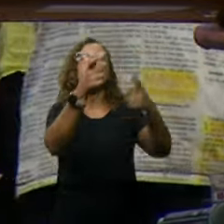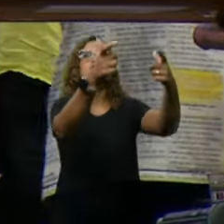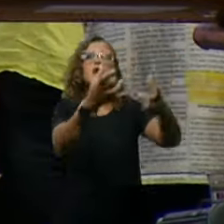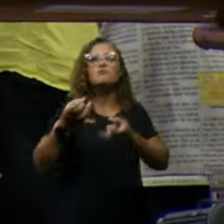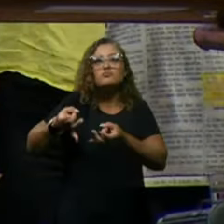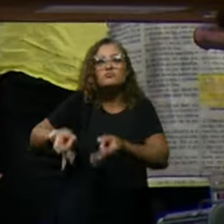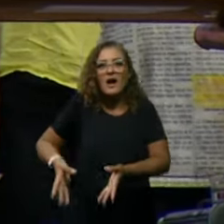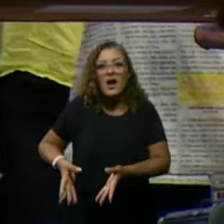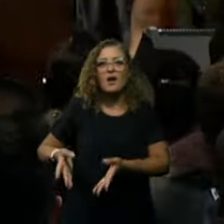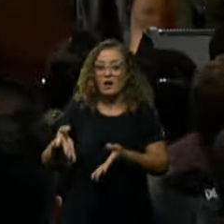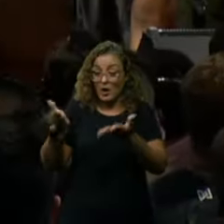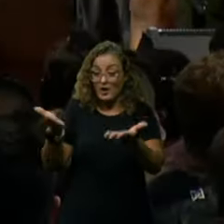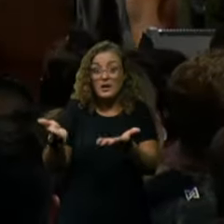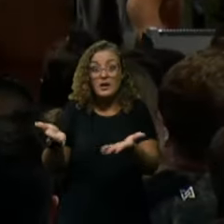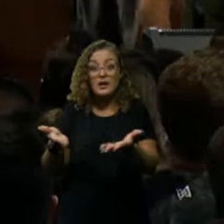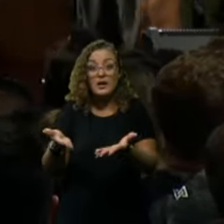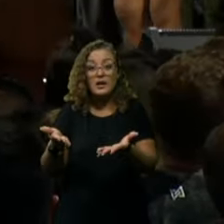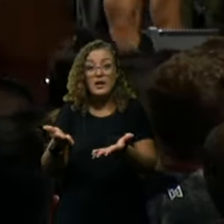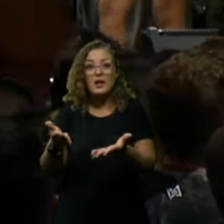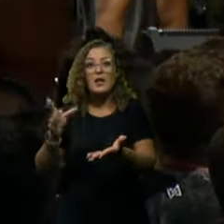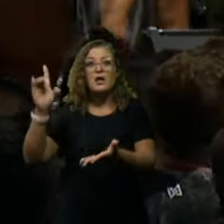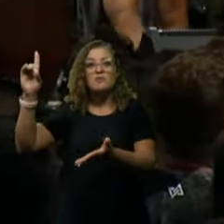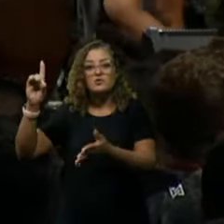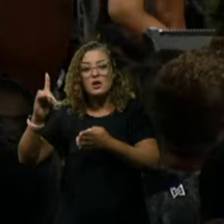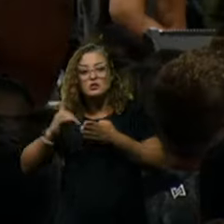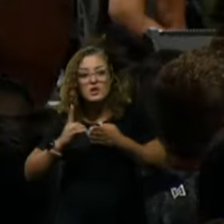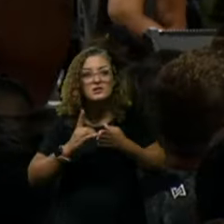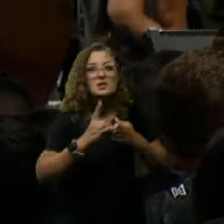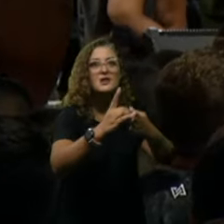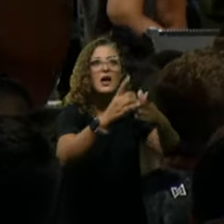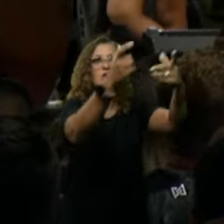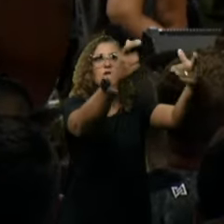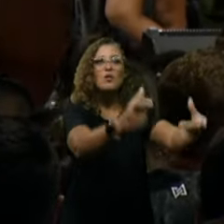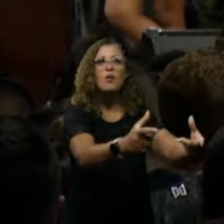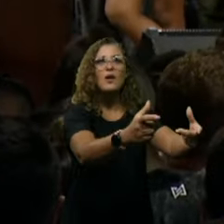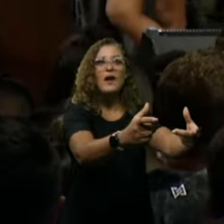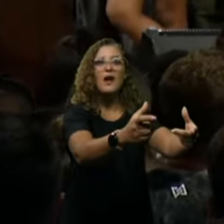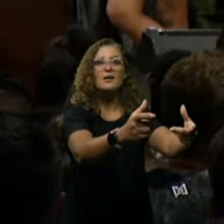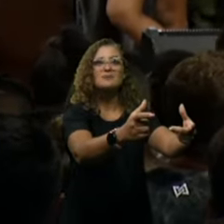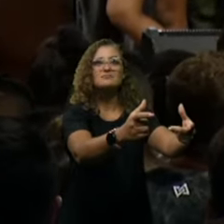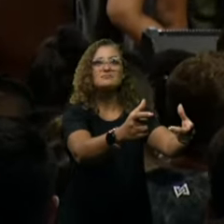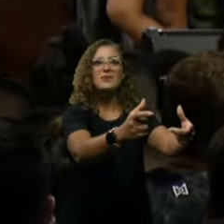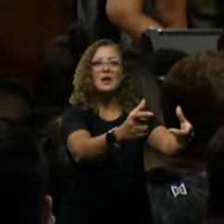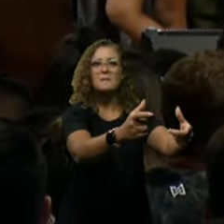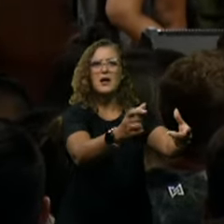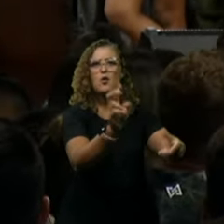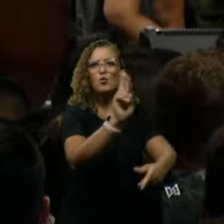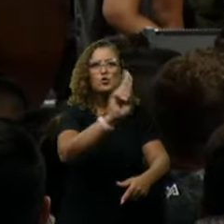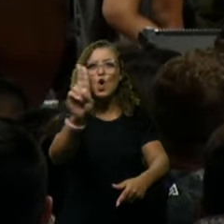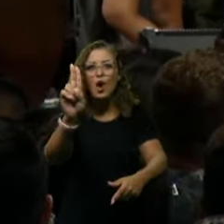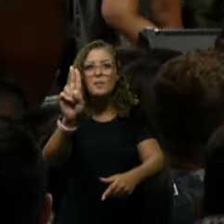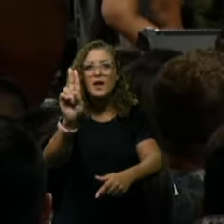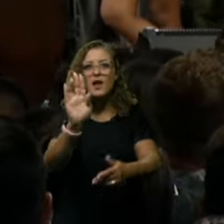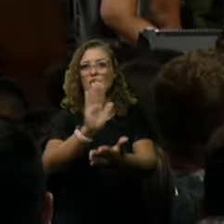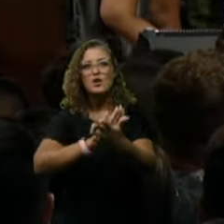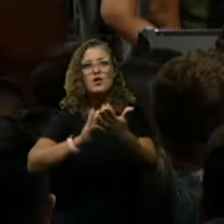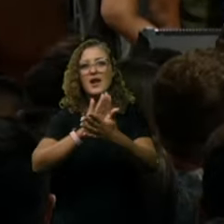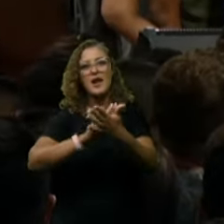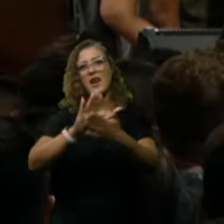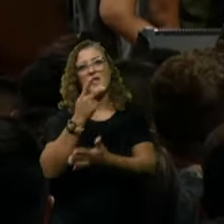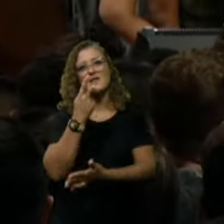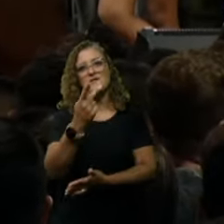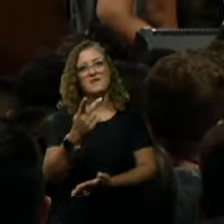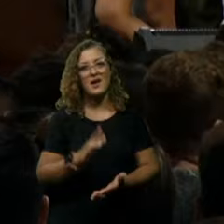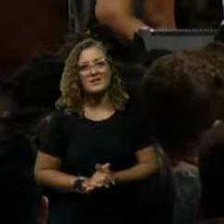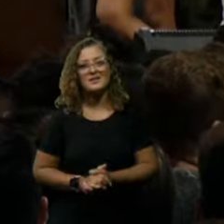vai para cá não ele diz eu vou te levar para uma terra ele diz que foi a terra porque na verdade Deus não está